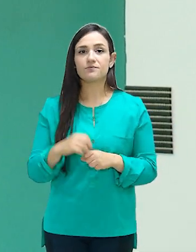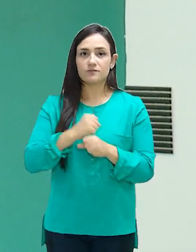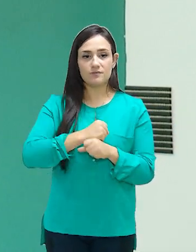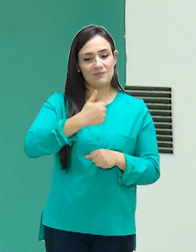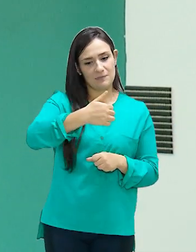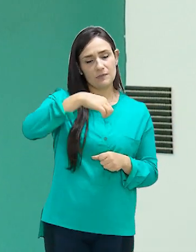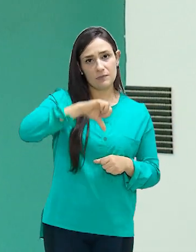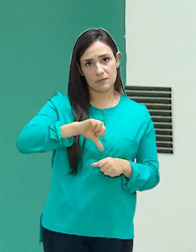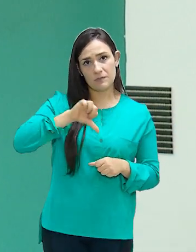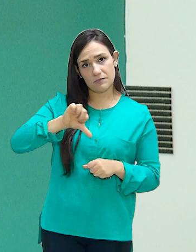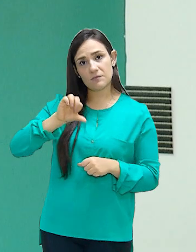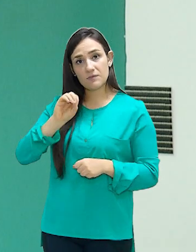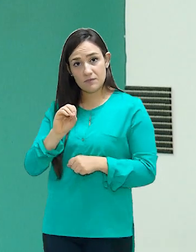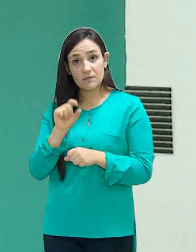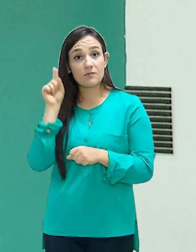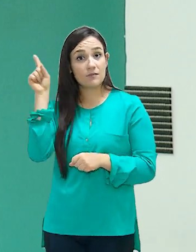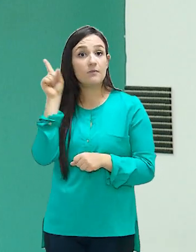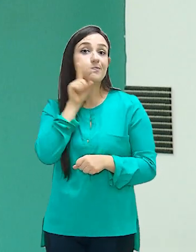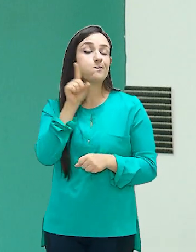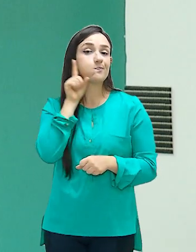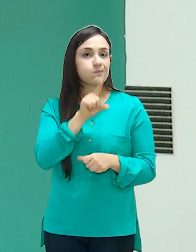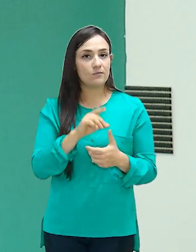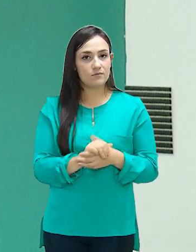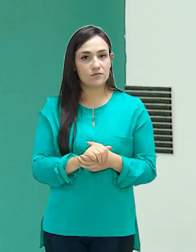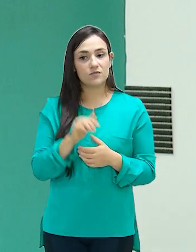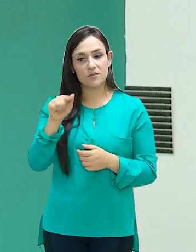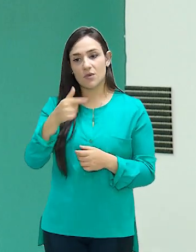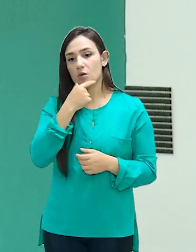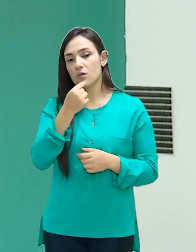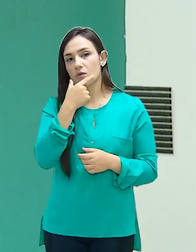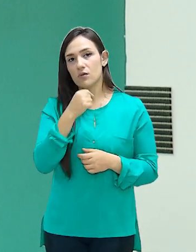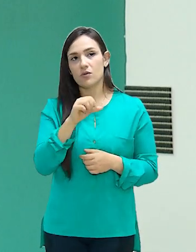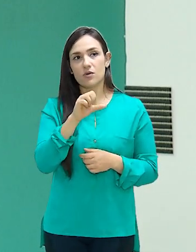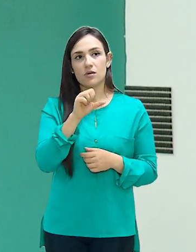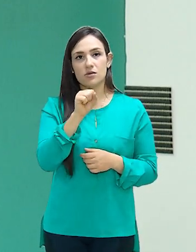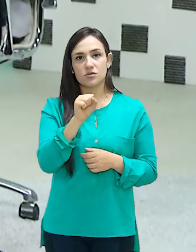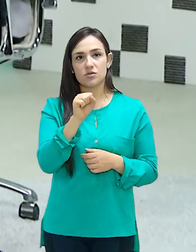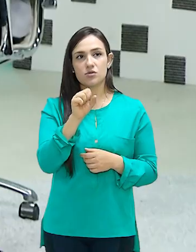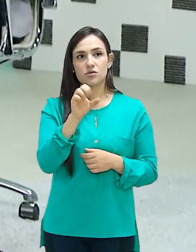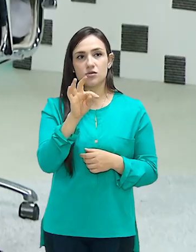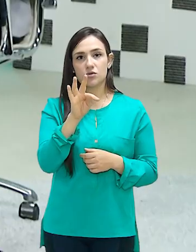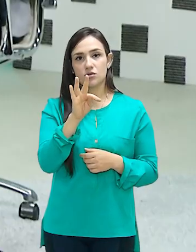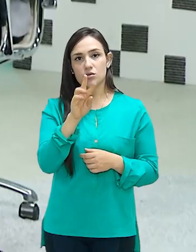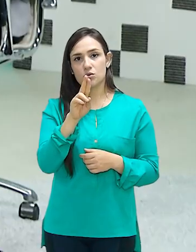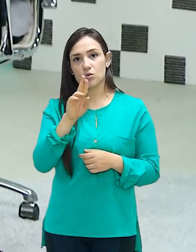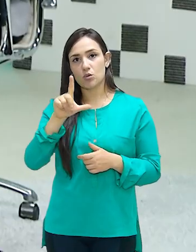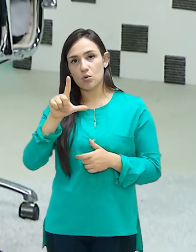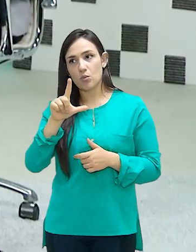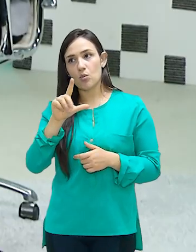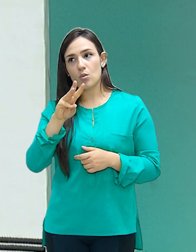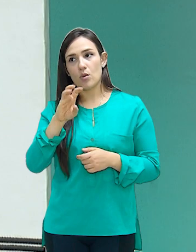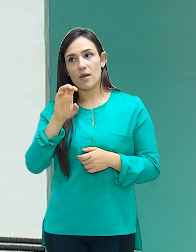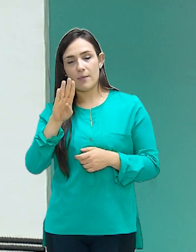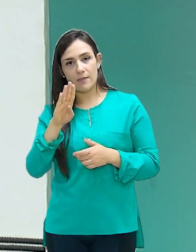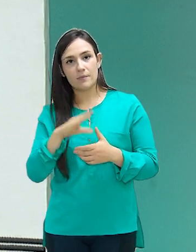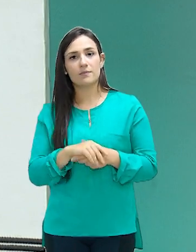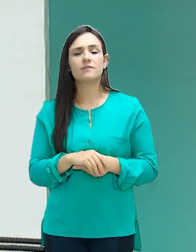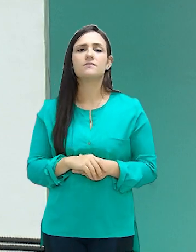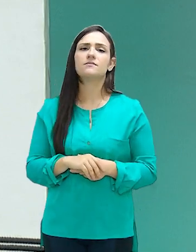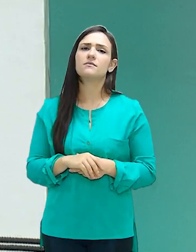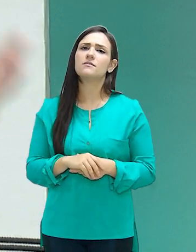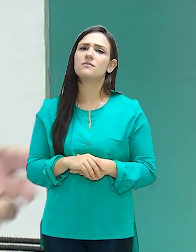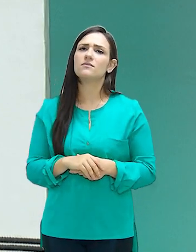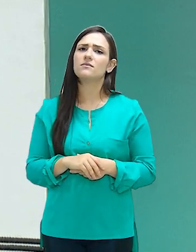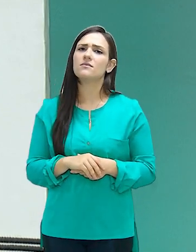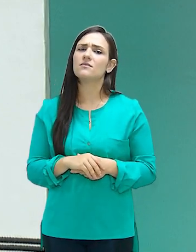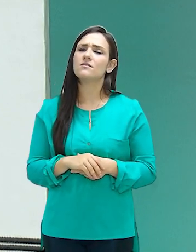anos 90, nos Estados Unidos, por esse advogado Stu Webb. E como funciona isso? Porque quando um